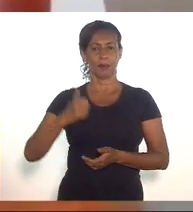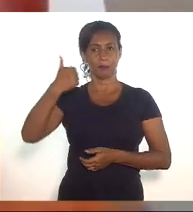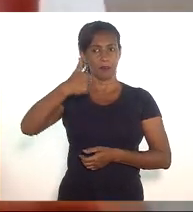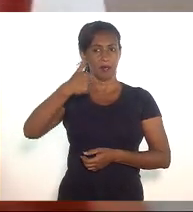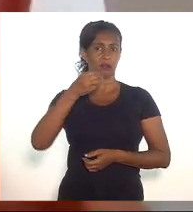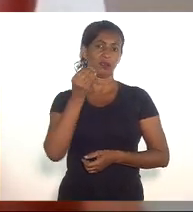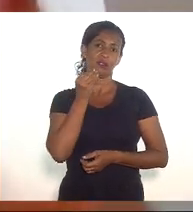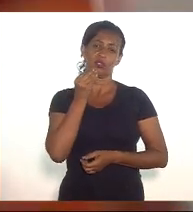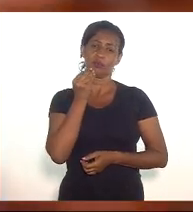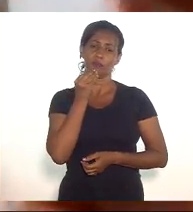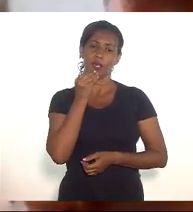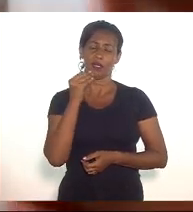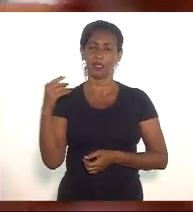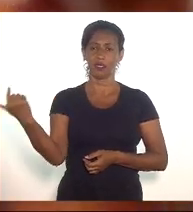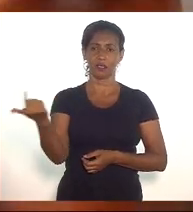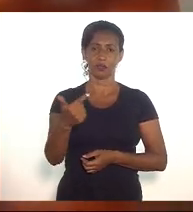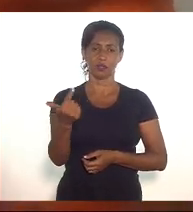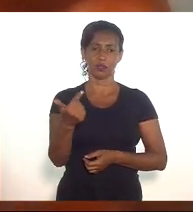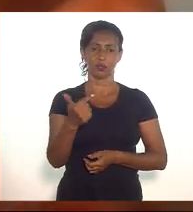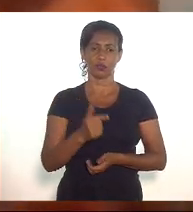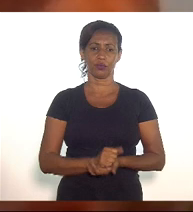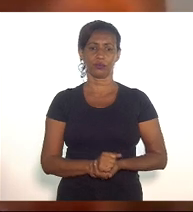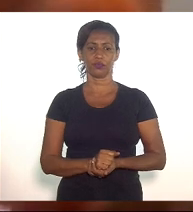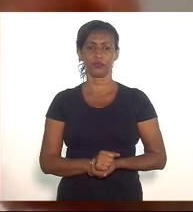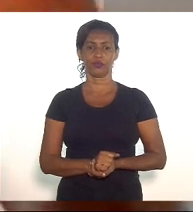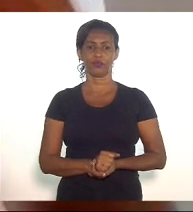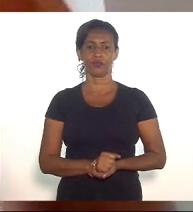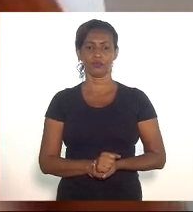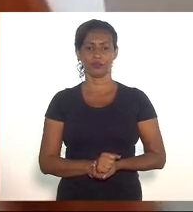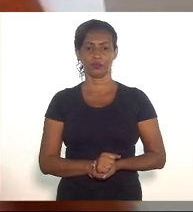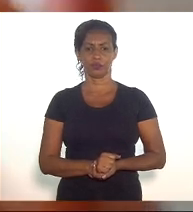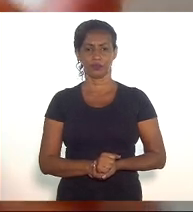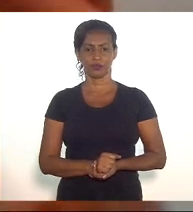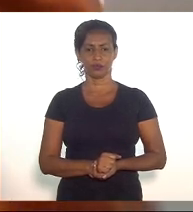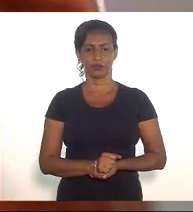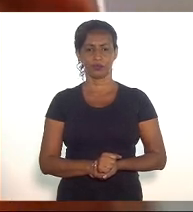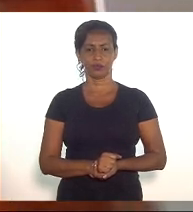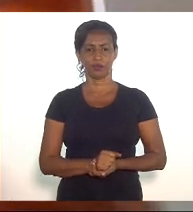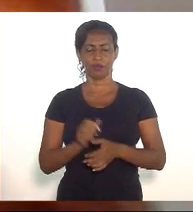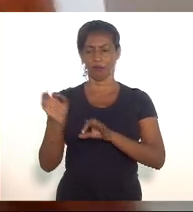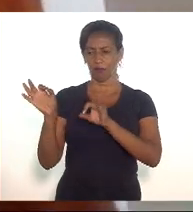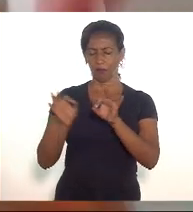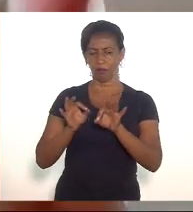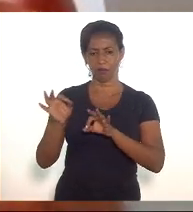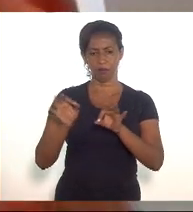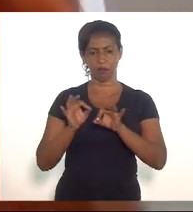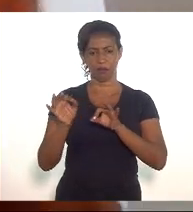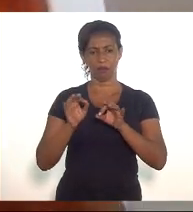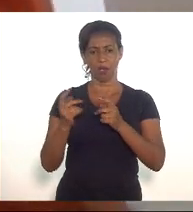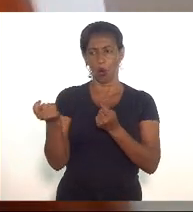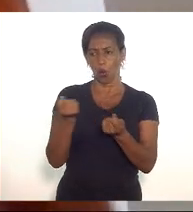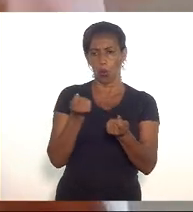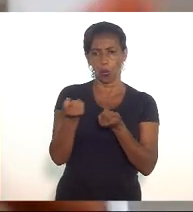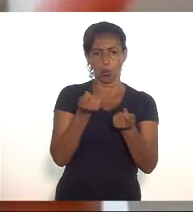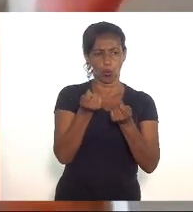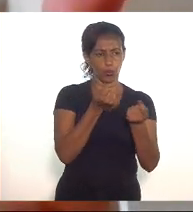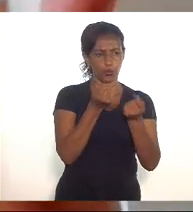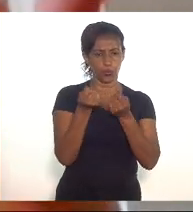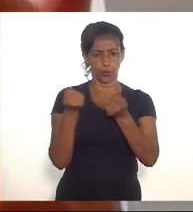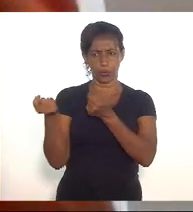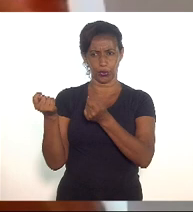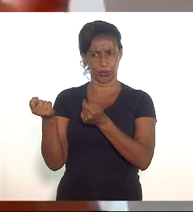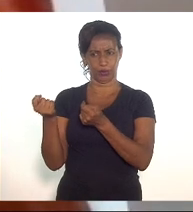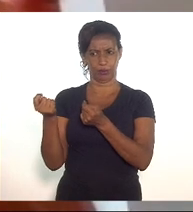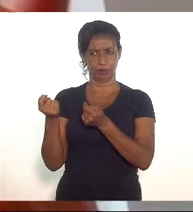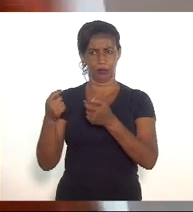transparência. O segundo é os mecanismos de controle vão estar